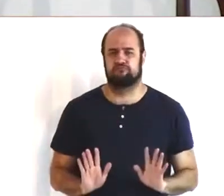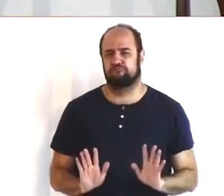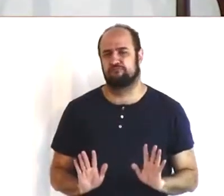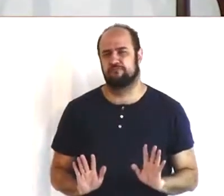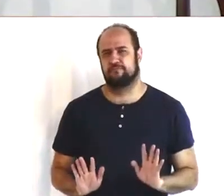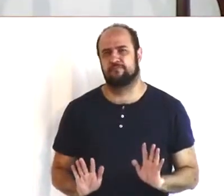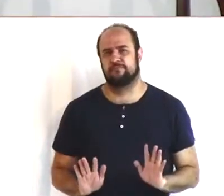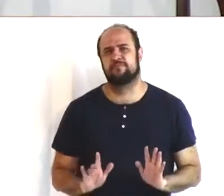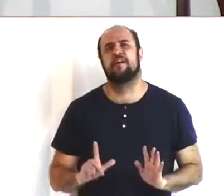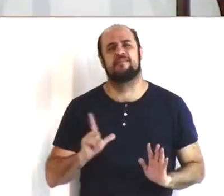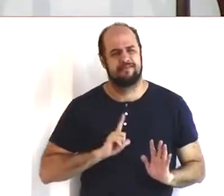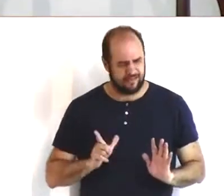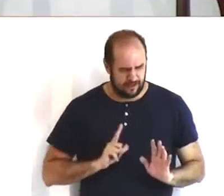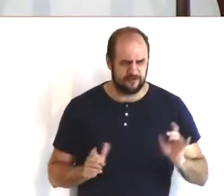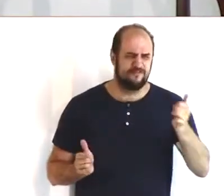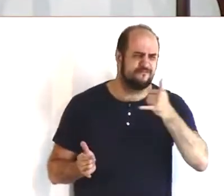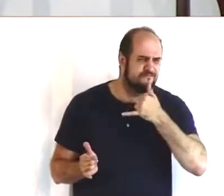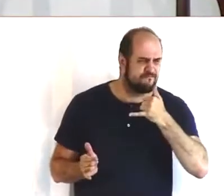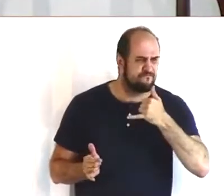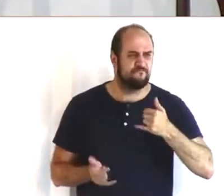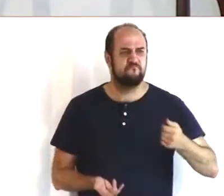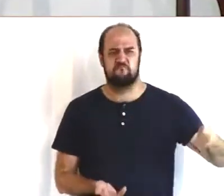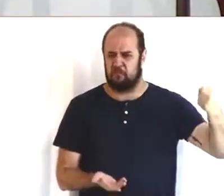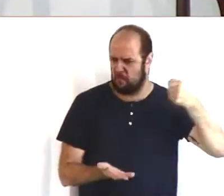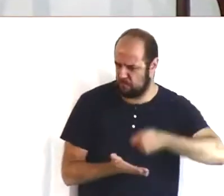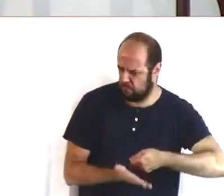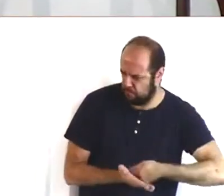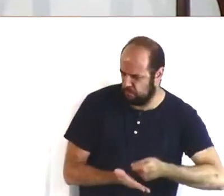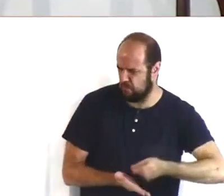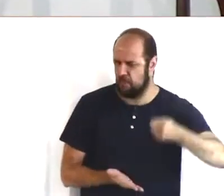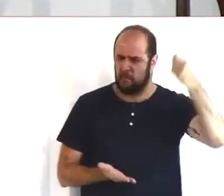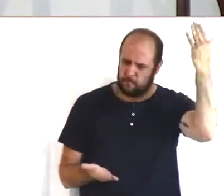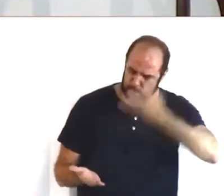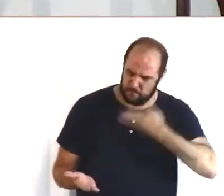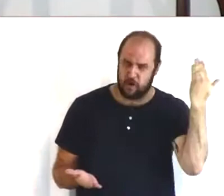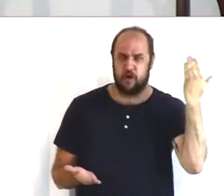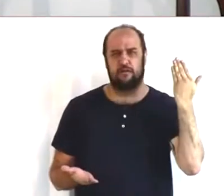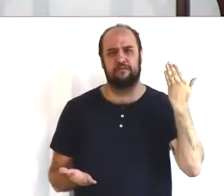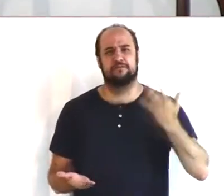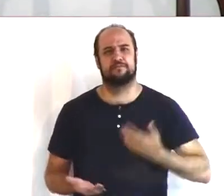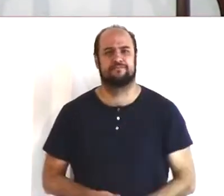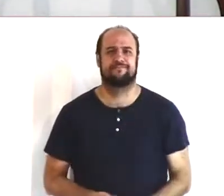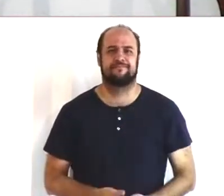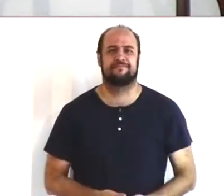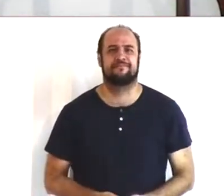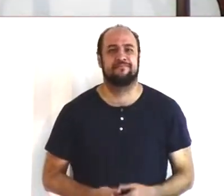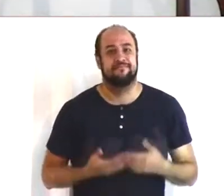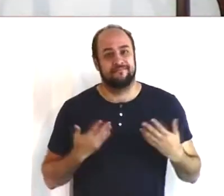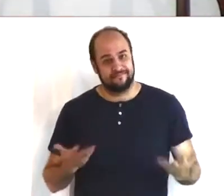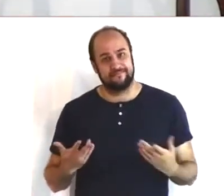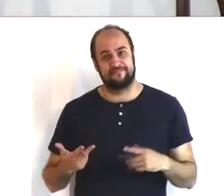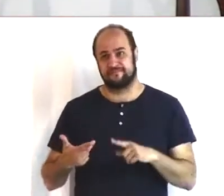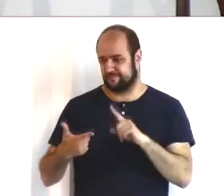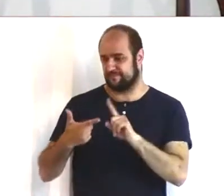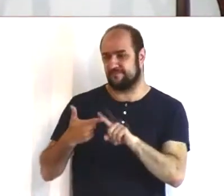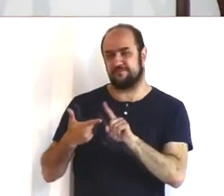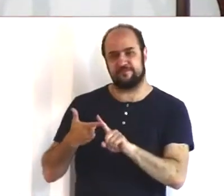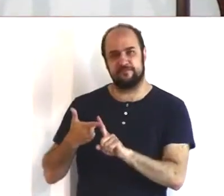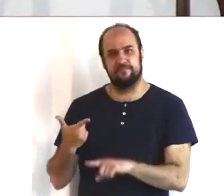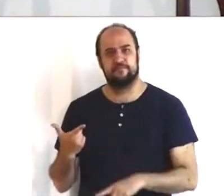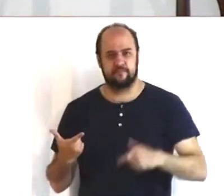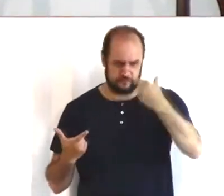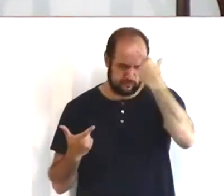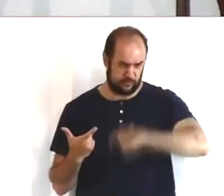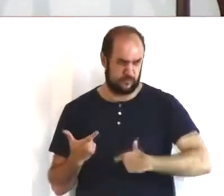das demandas, das exigências, das provas. Bom, essa é a primeira coisa. Uma atitude correta frente